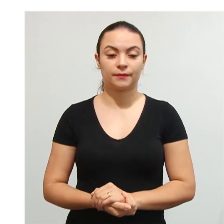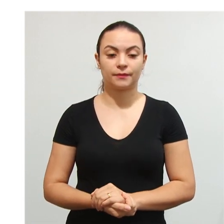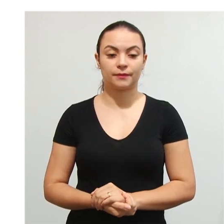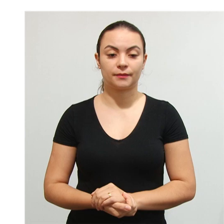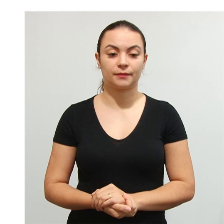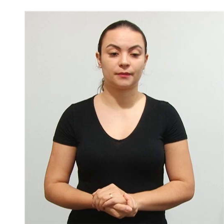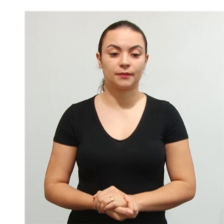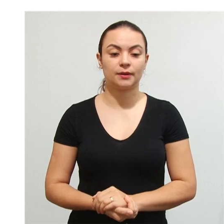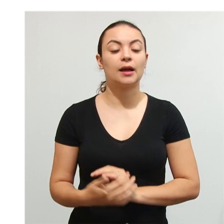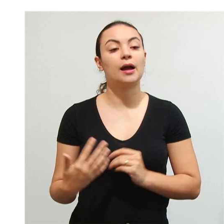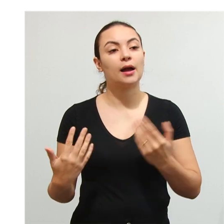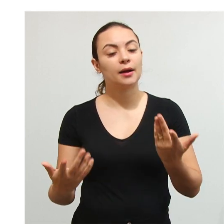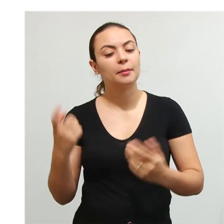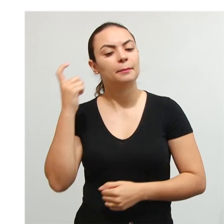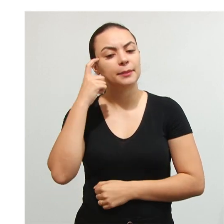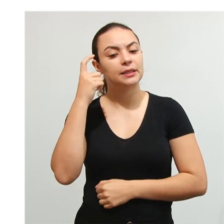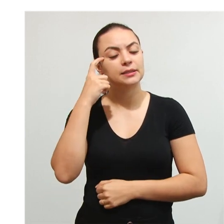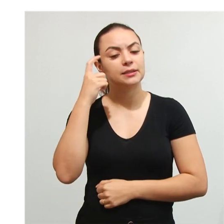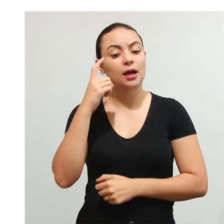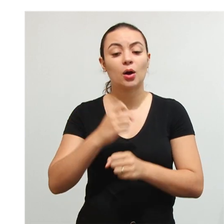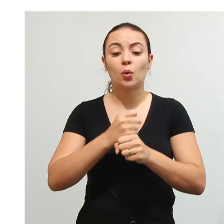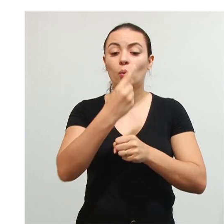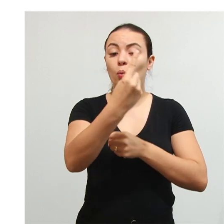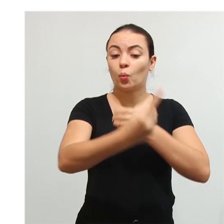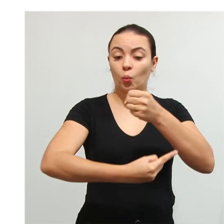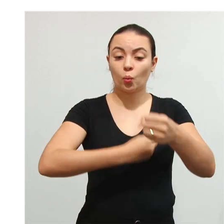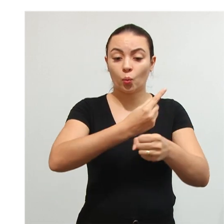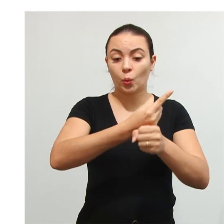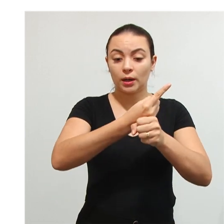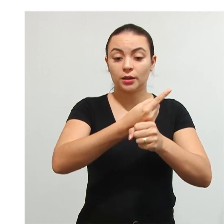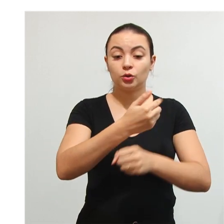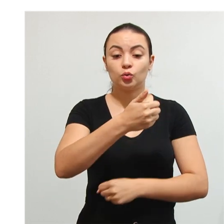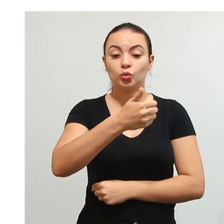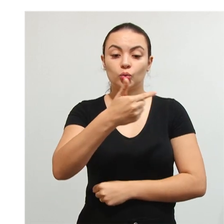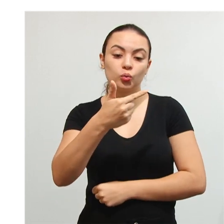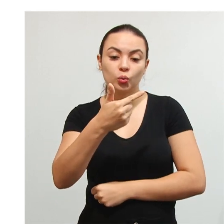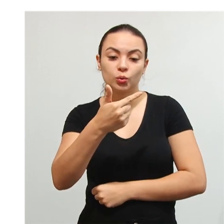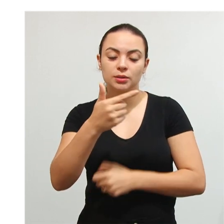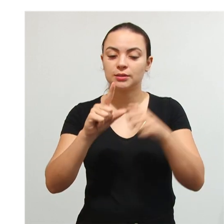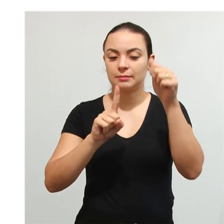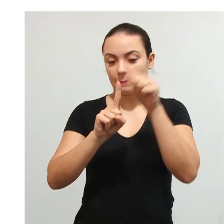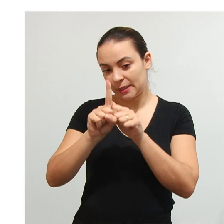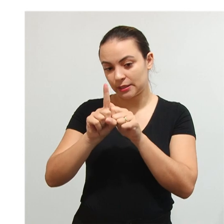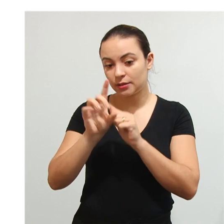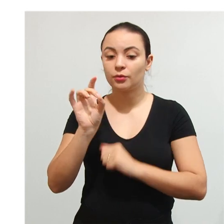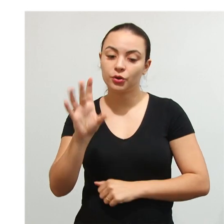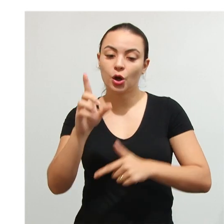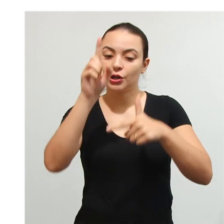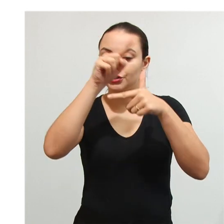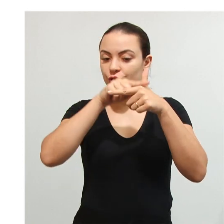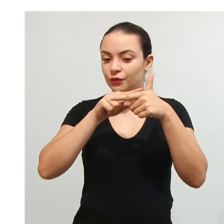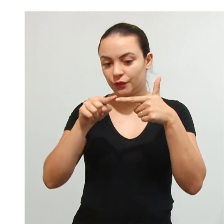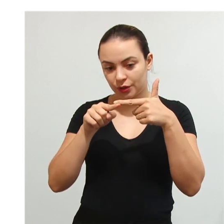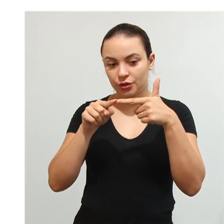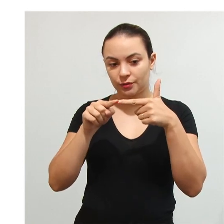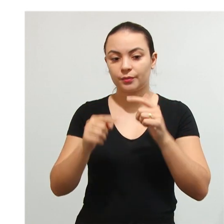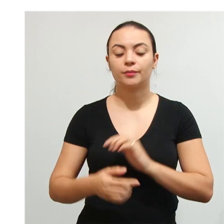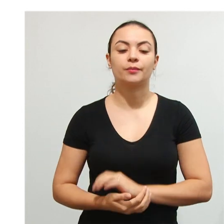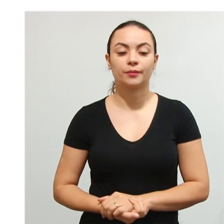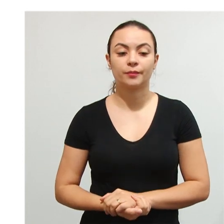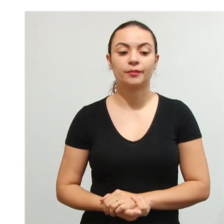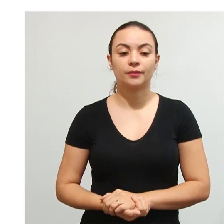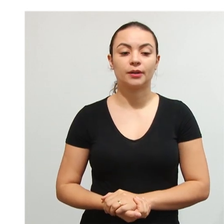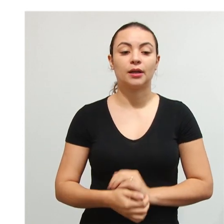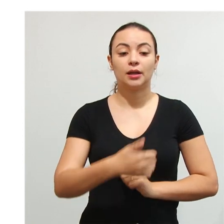um ano tem 12 meses então basta dividir esses 12% por um por